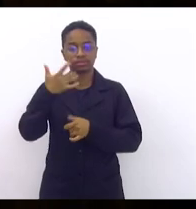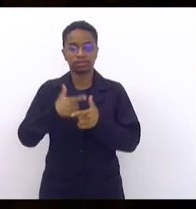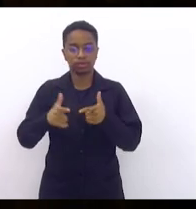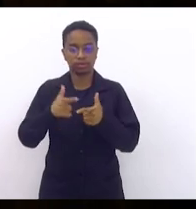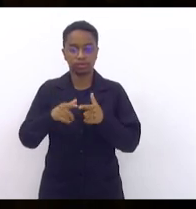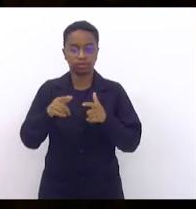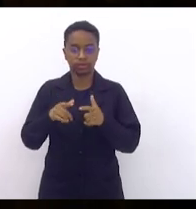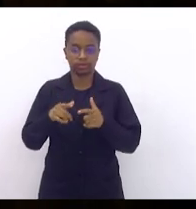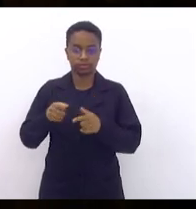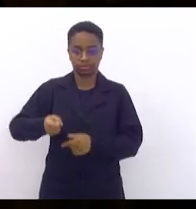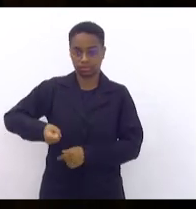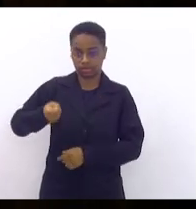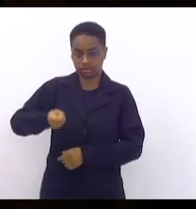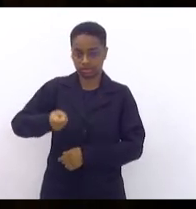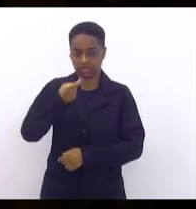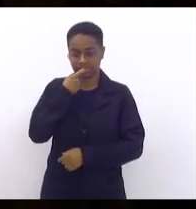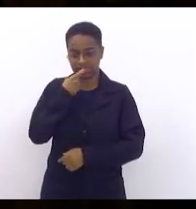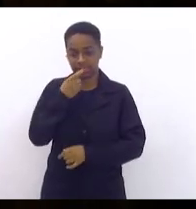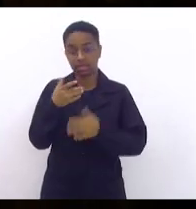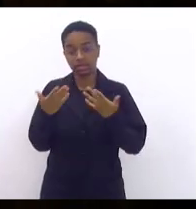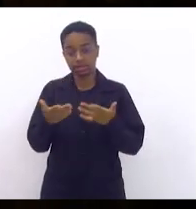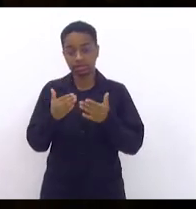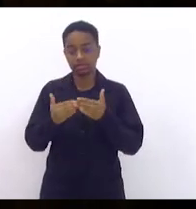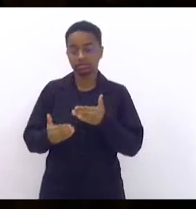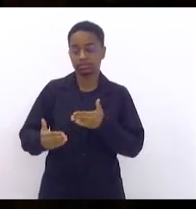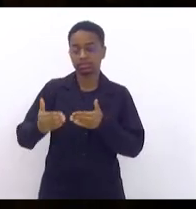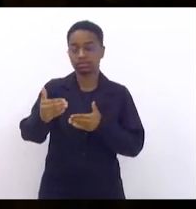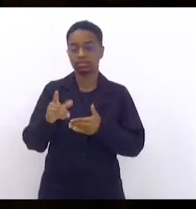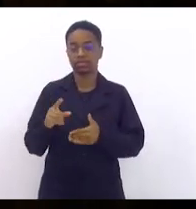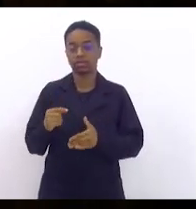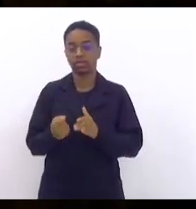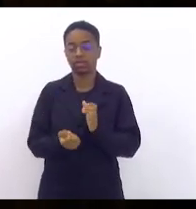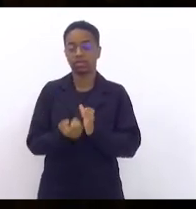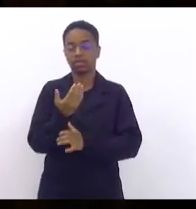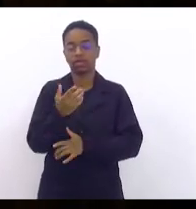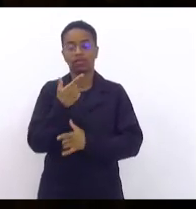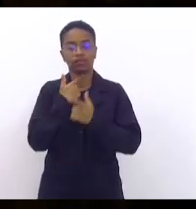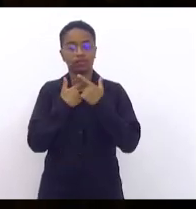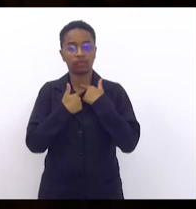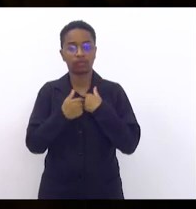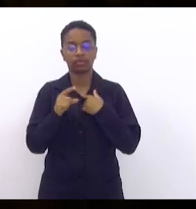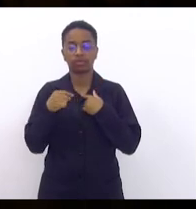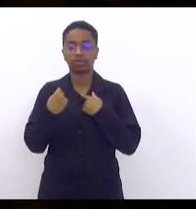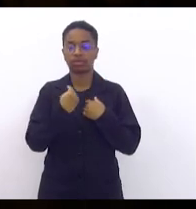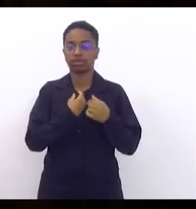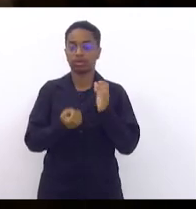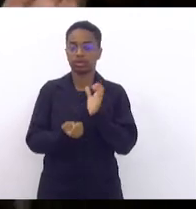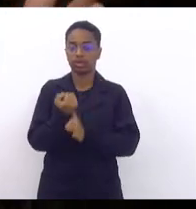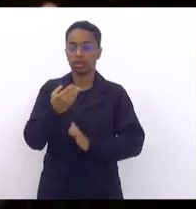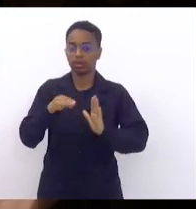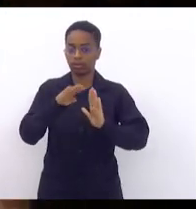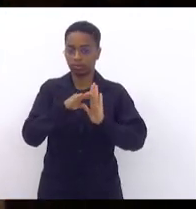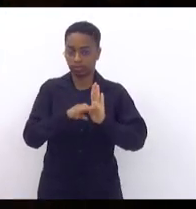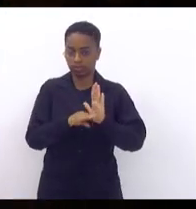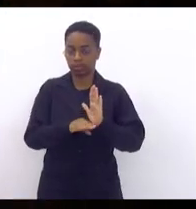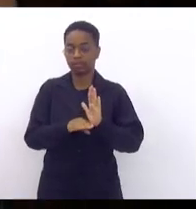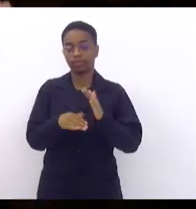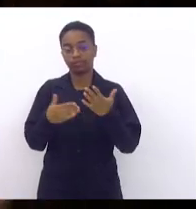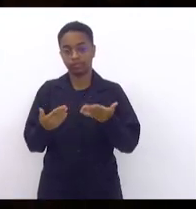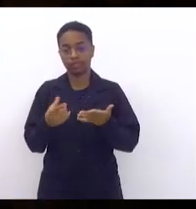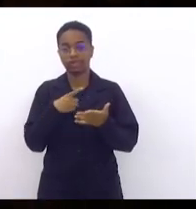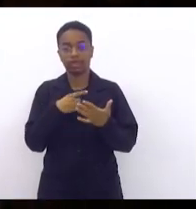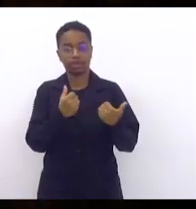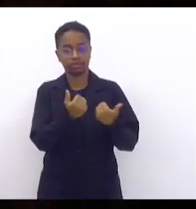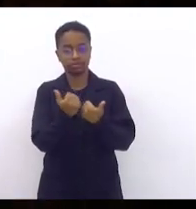e foi a partir daí que nasceu né Mariana essa vontade de criar o retorna mais a gente teve muita ajuda do Gladstone